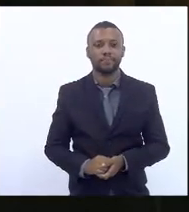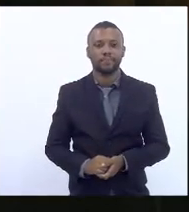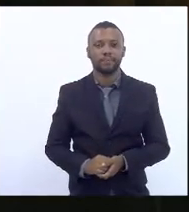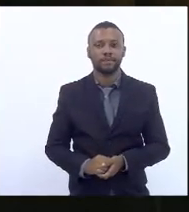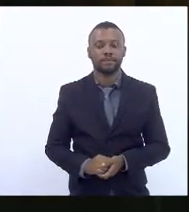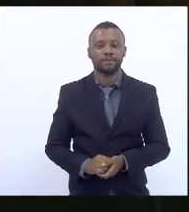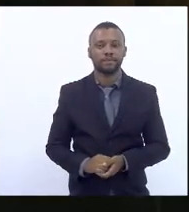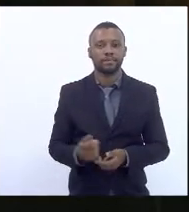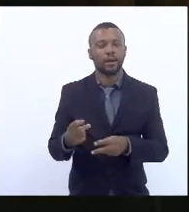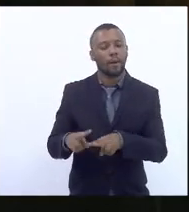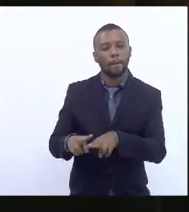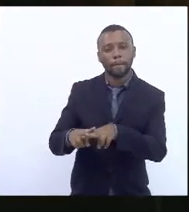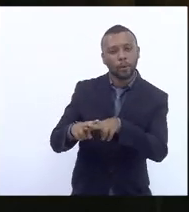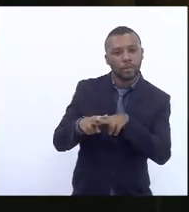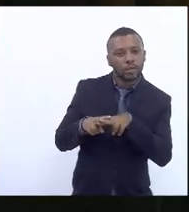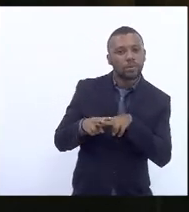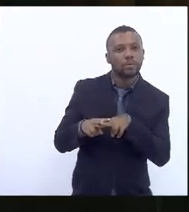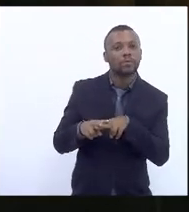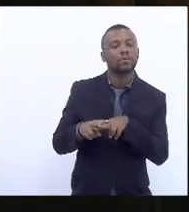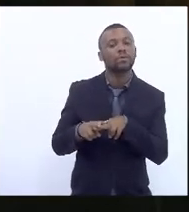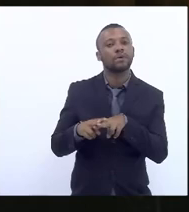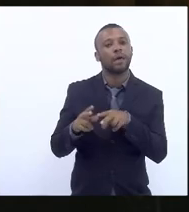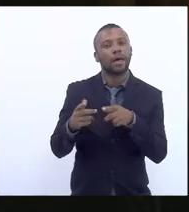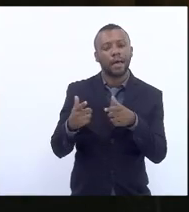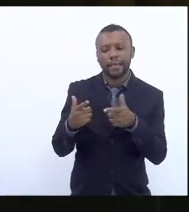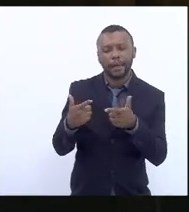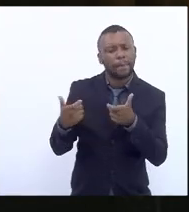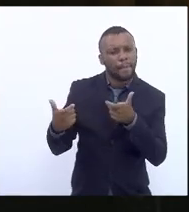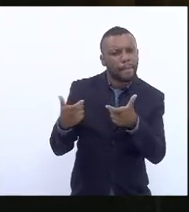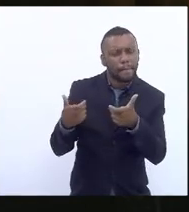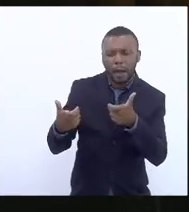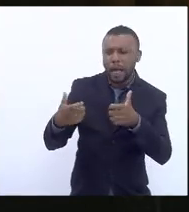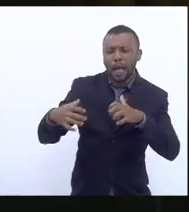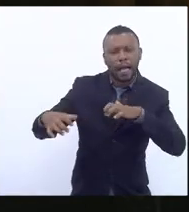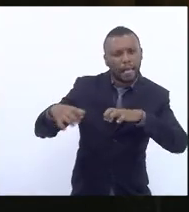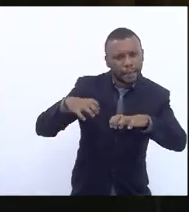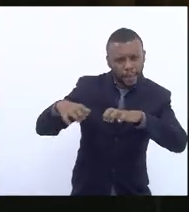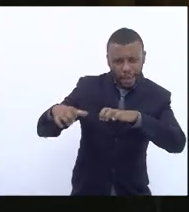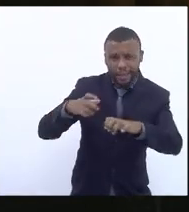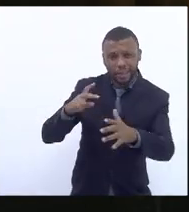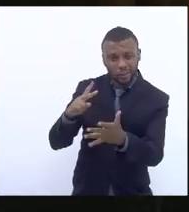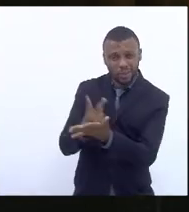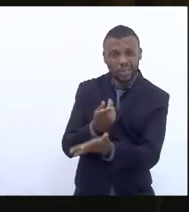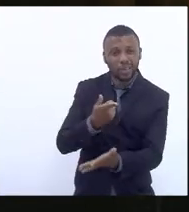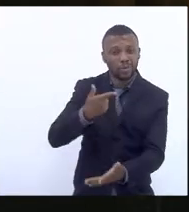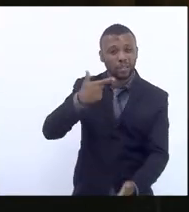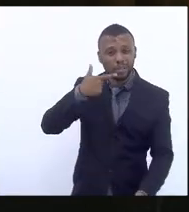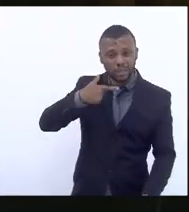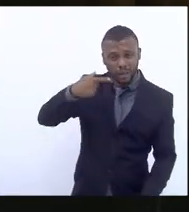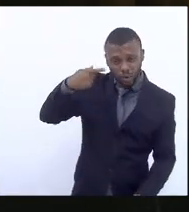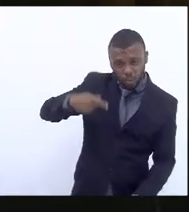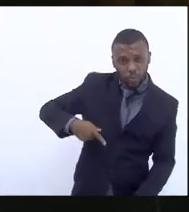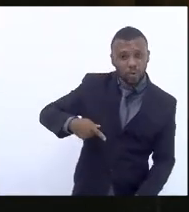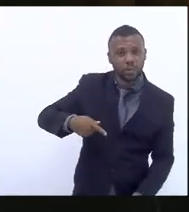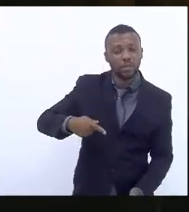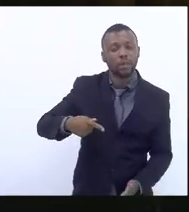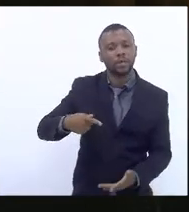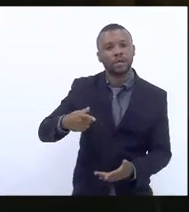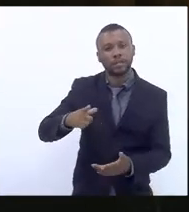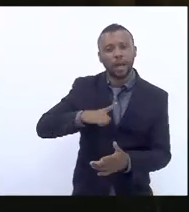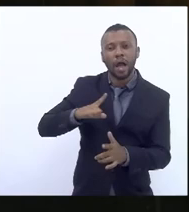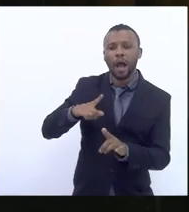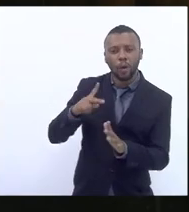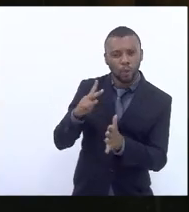Portanto, devido à guerra que a Rússia está provocando contra a